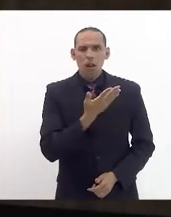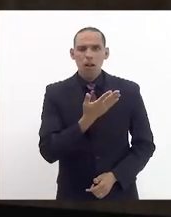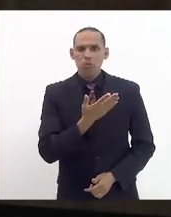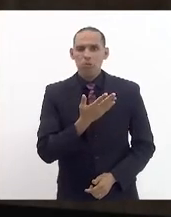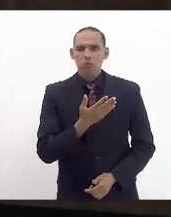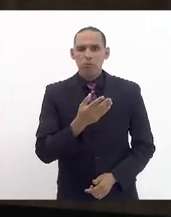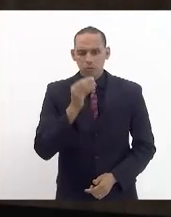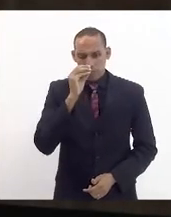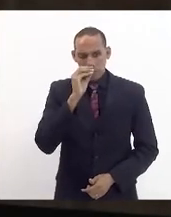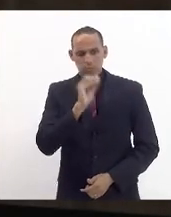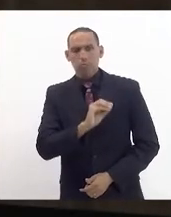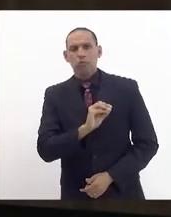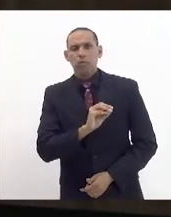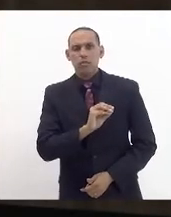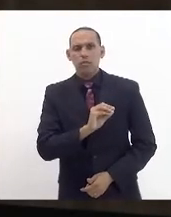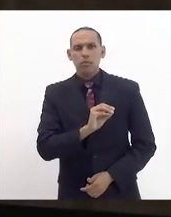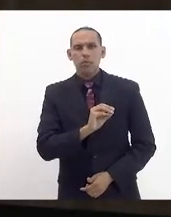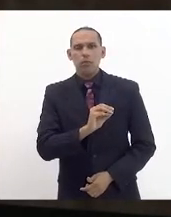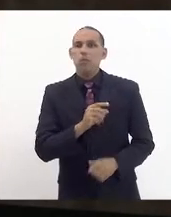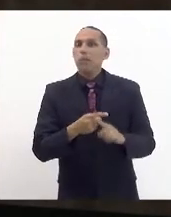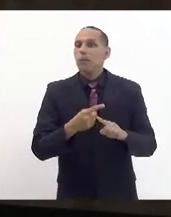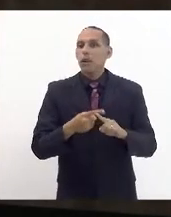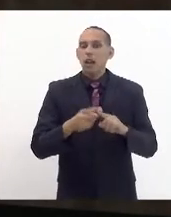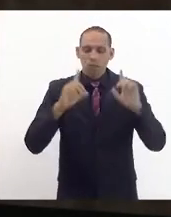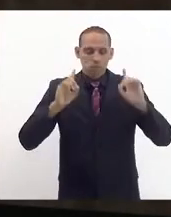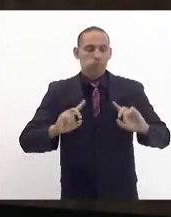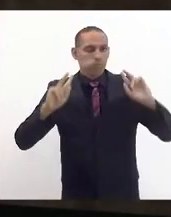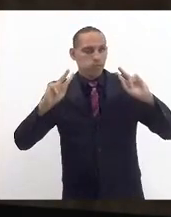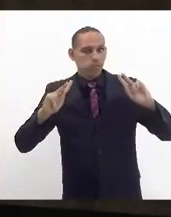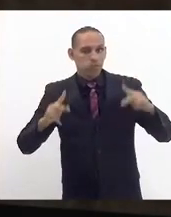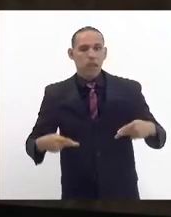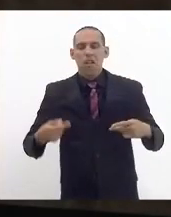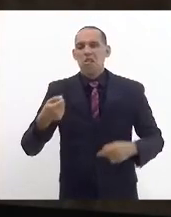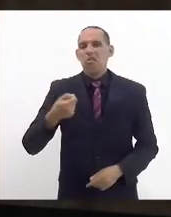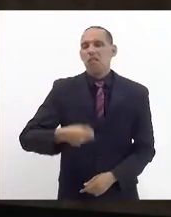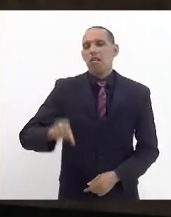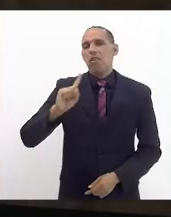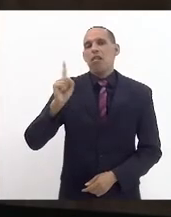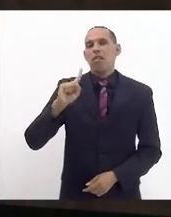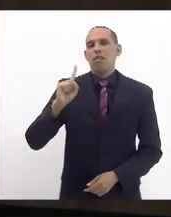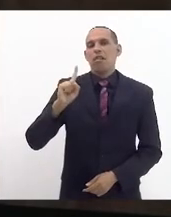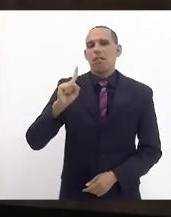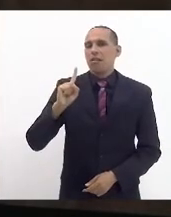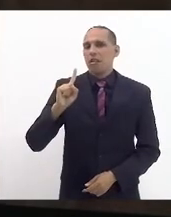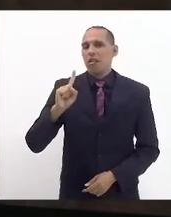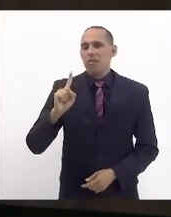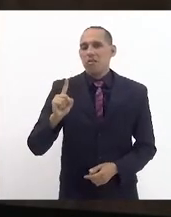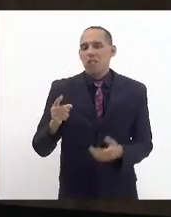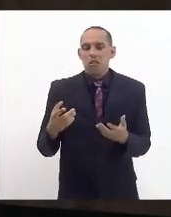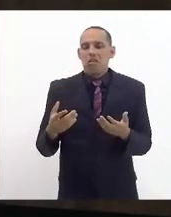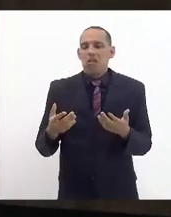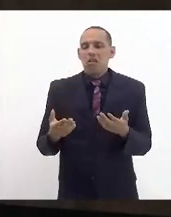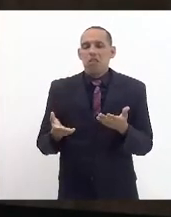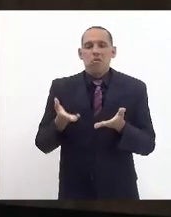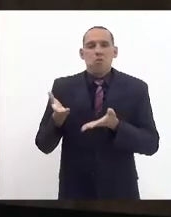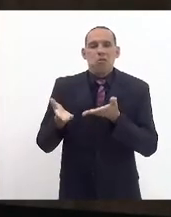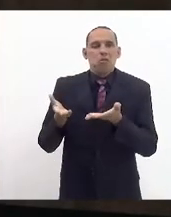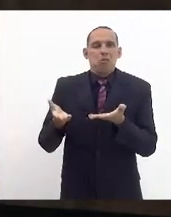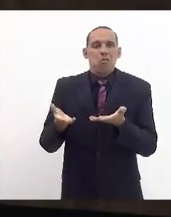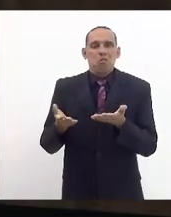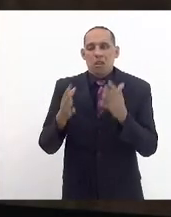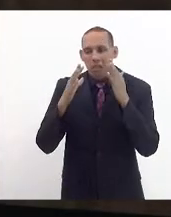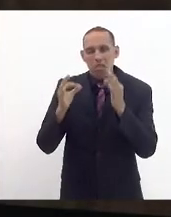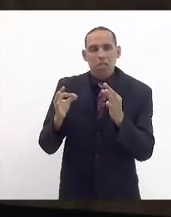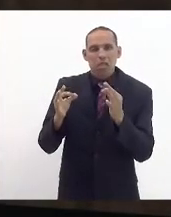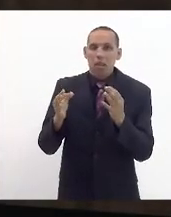quis mostrar que os direitos humanos não precisam ser considerados. E, muitas vezes, a gente